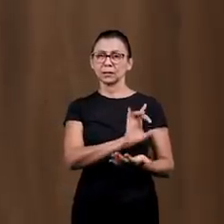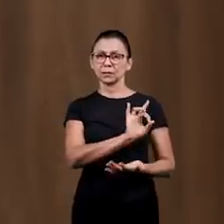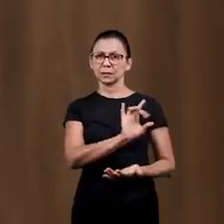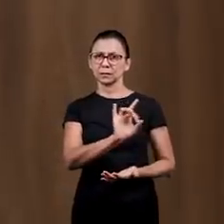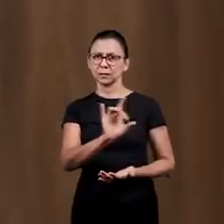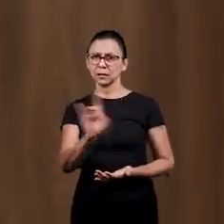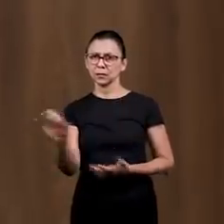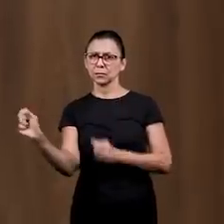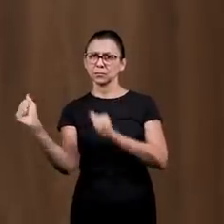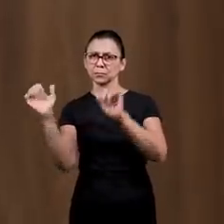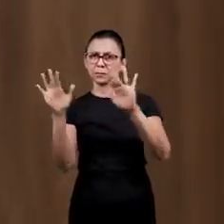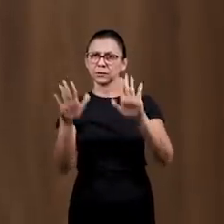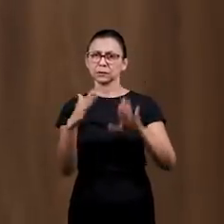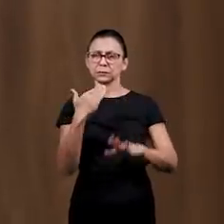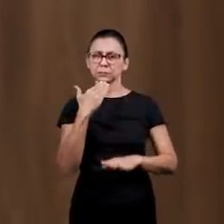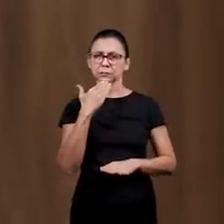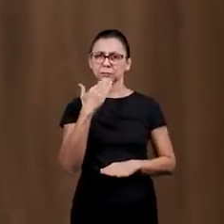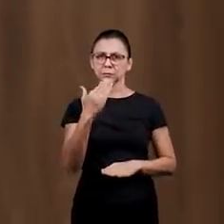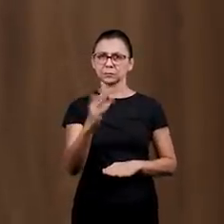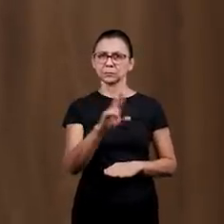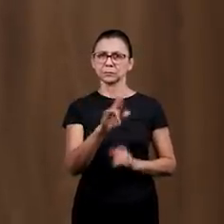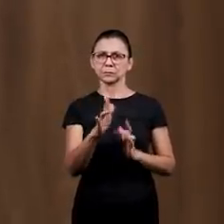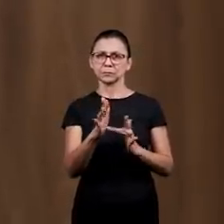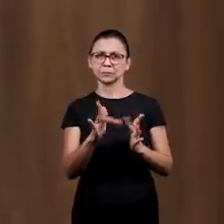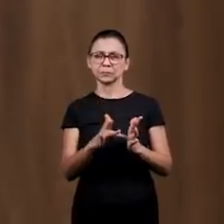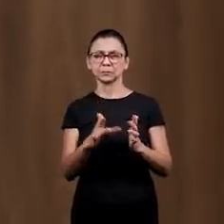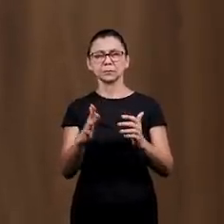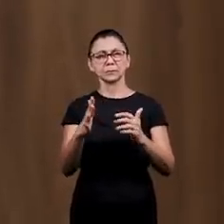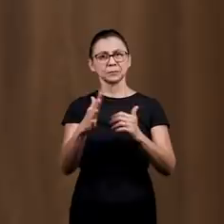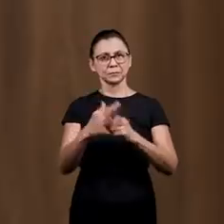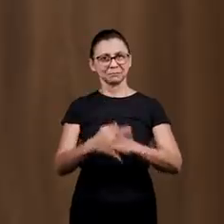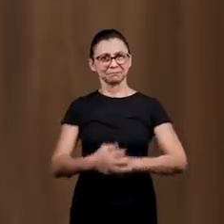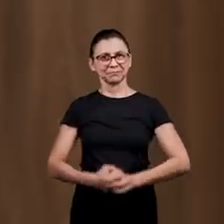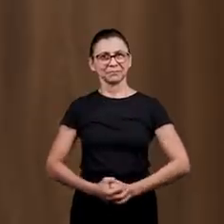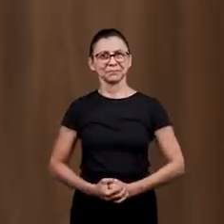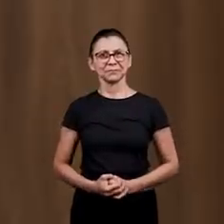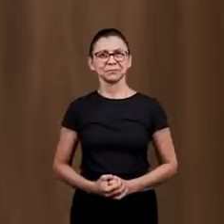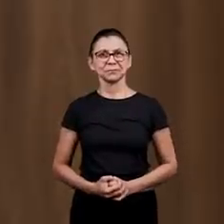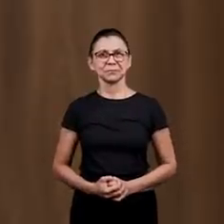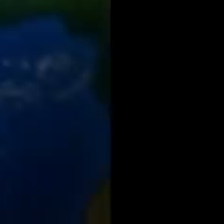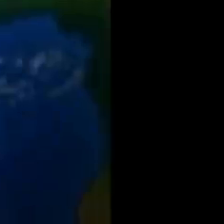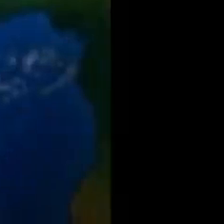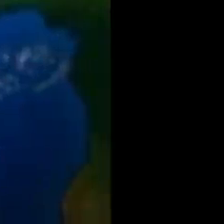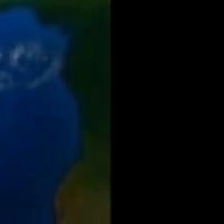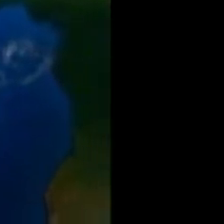essa aula. Pedimos assim, em nome de Jesus. Amém.